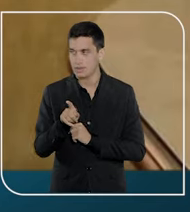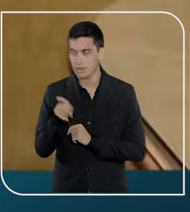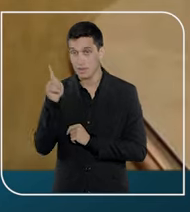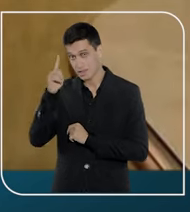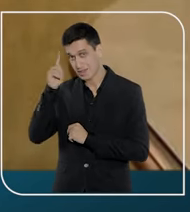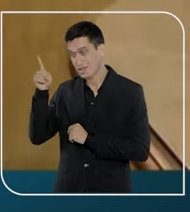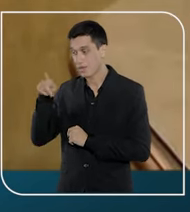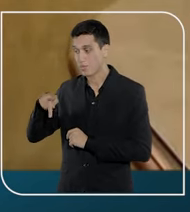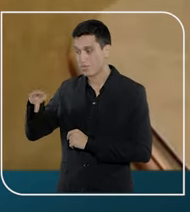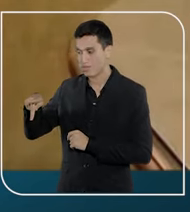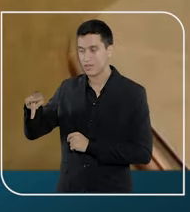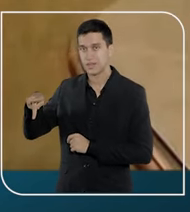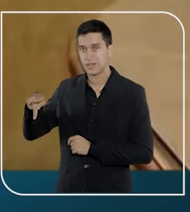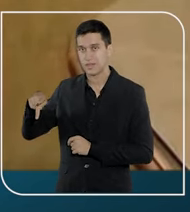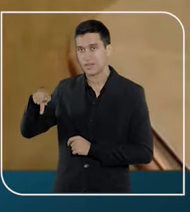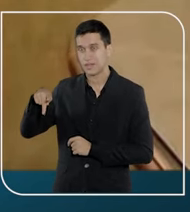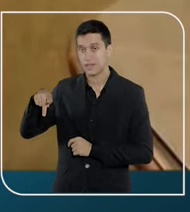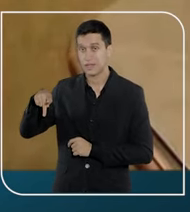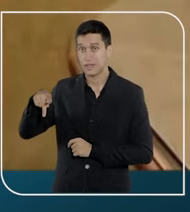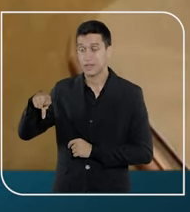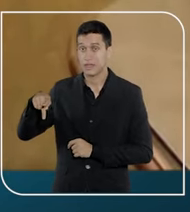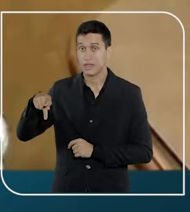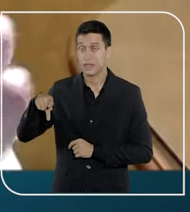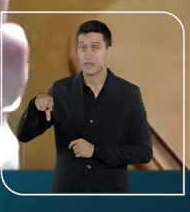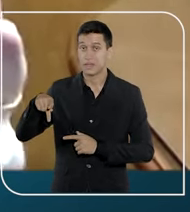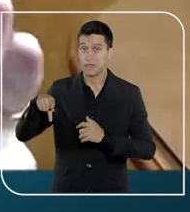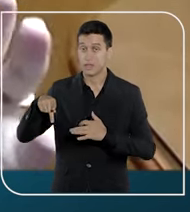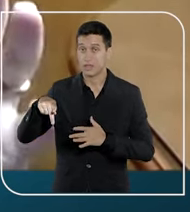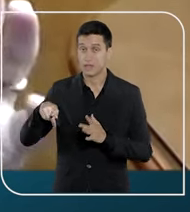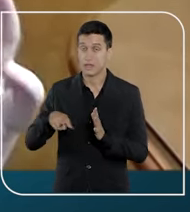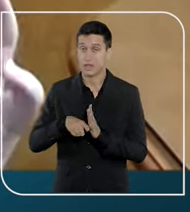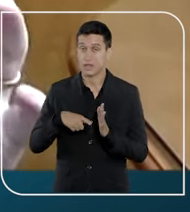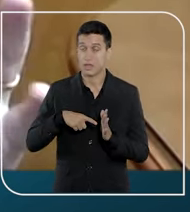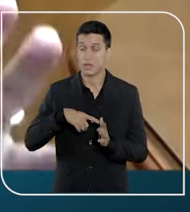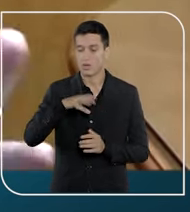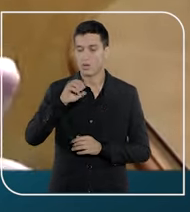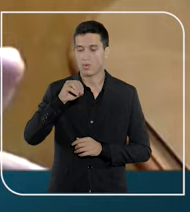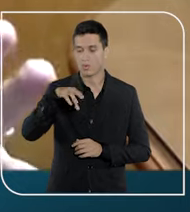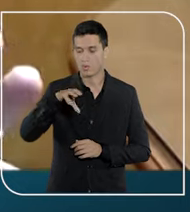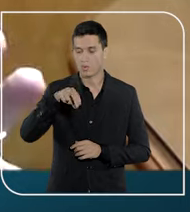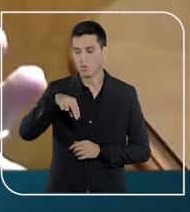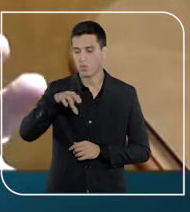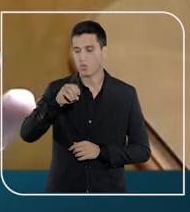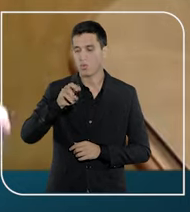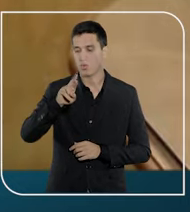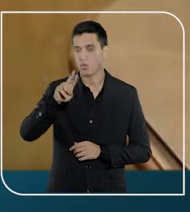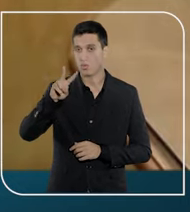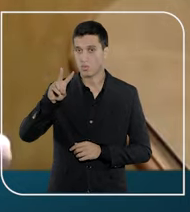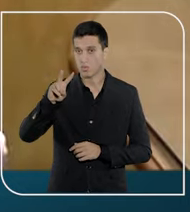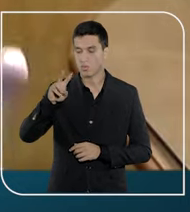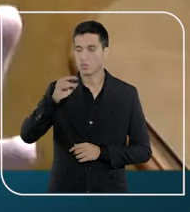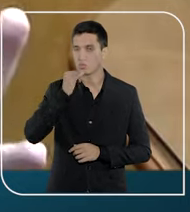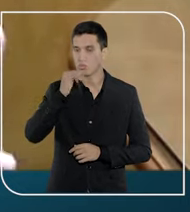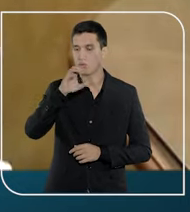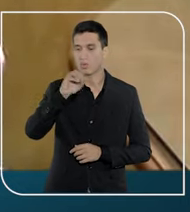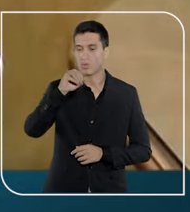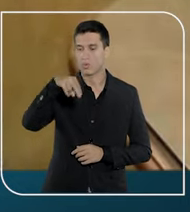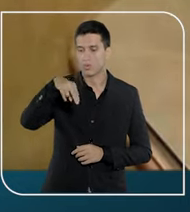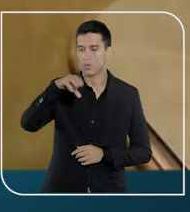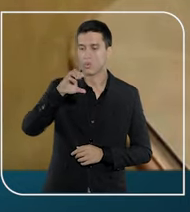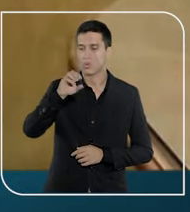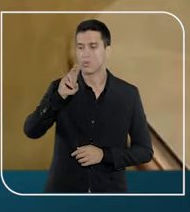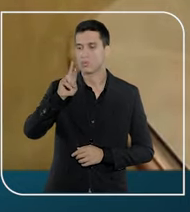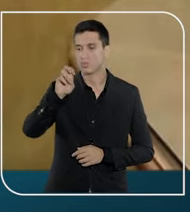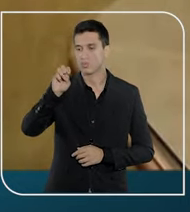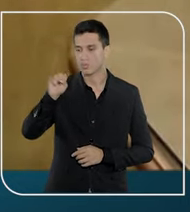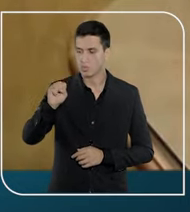o tal do concurso de adjudicantes. Ou seja, vou pegar os principais, tá? Porque são vários. Nós vamos pegar